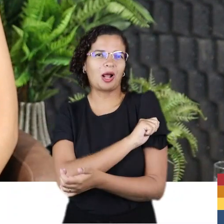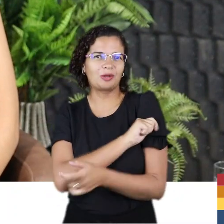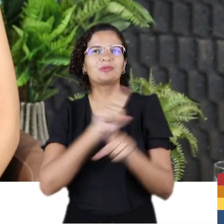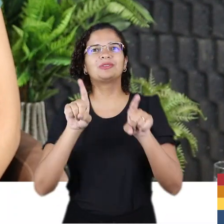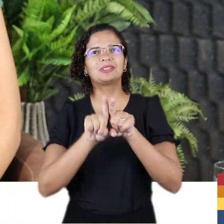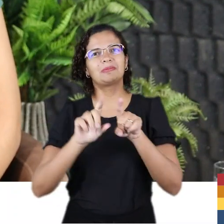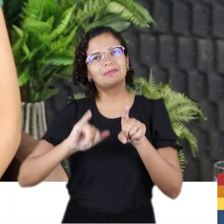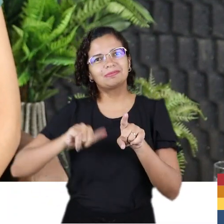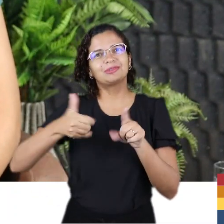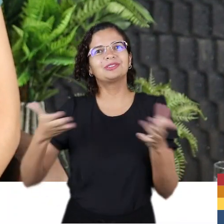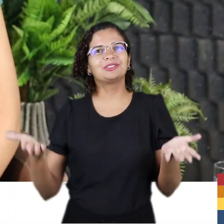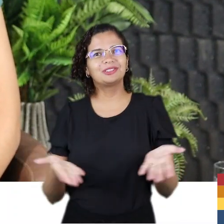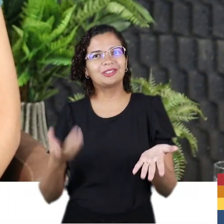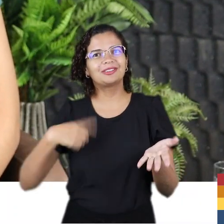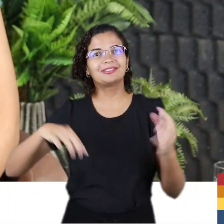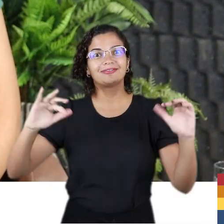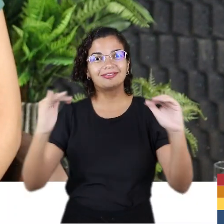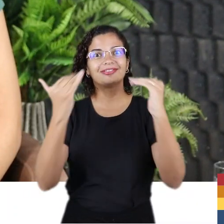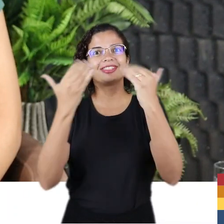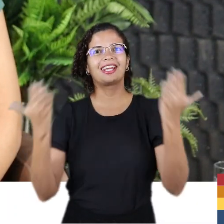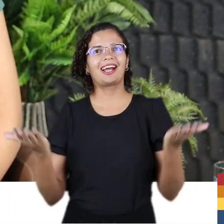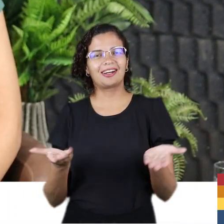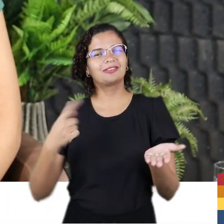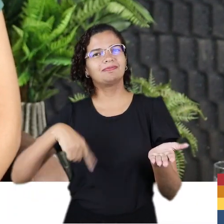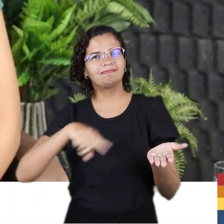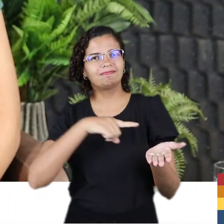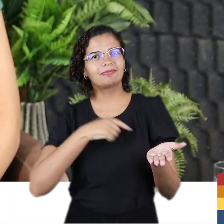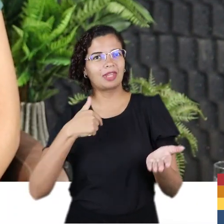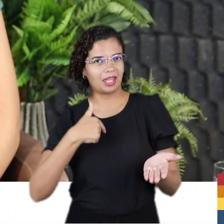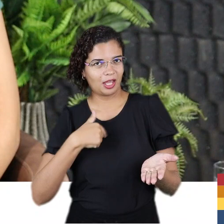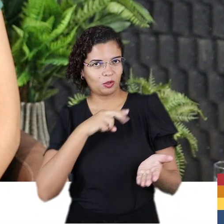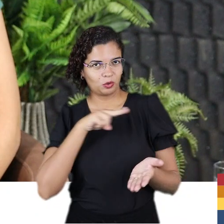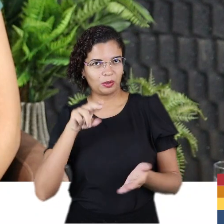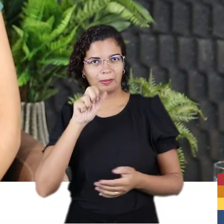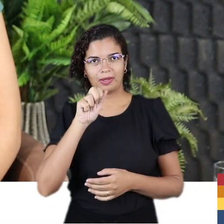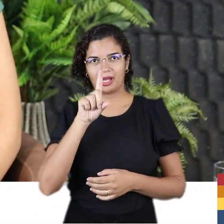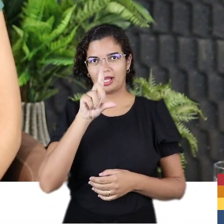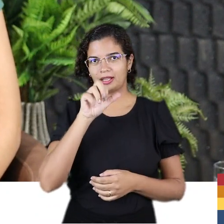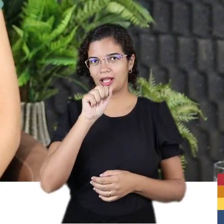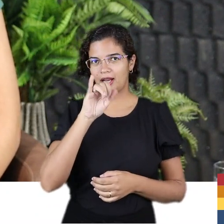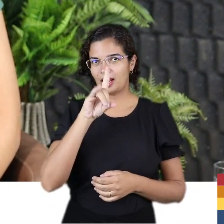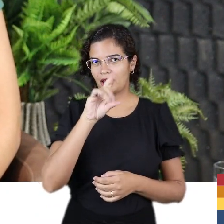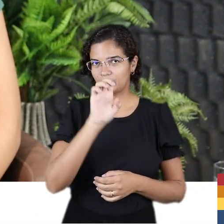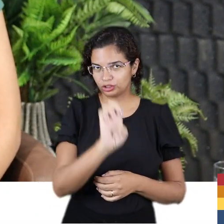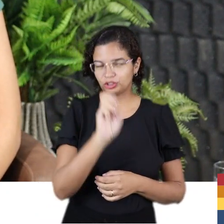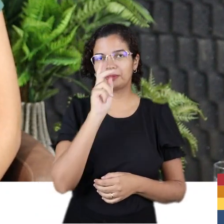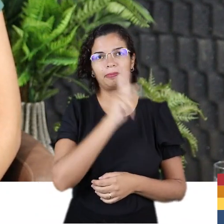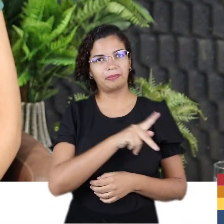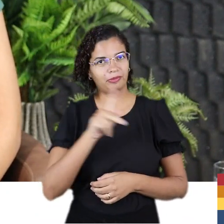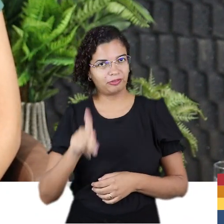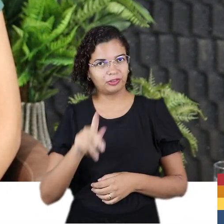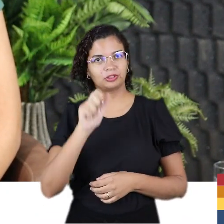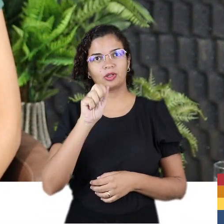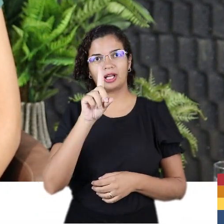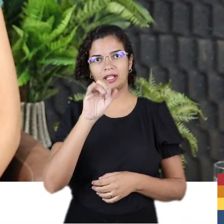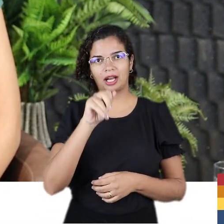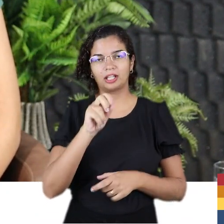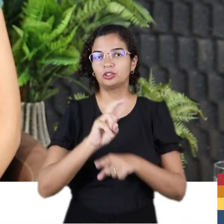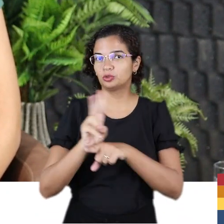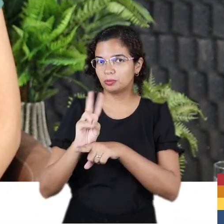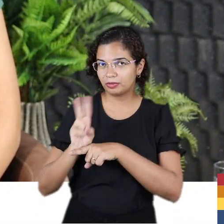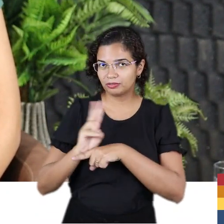de nos assistir. Eu sou Adelaide Ninguis, professora Adelaide, sou supervisora da rede